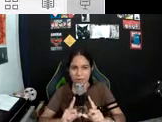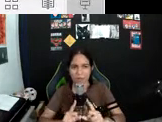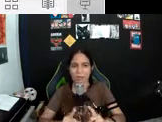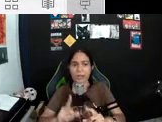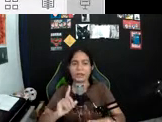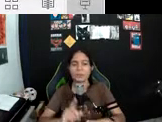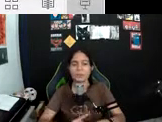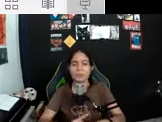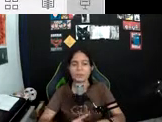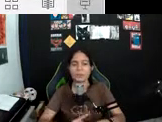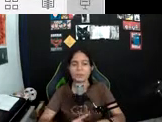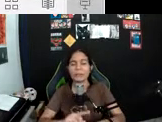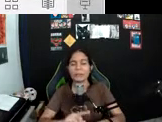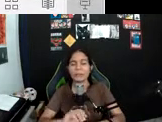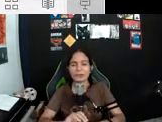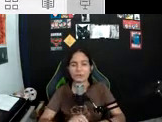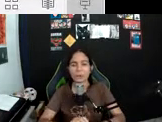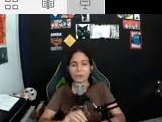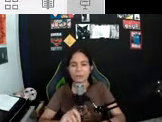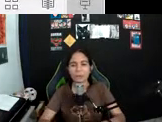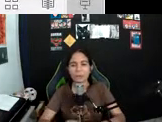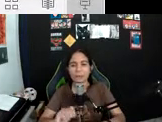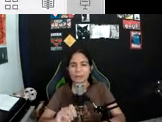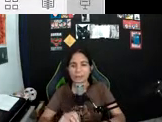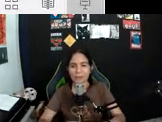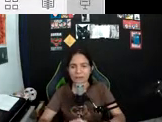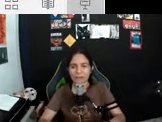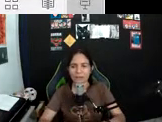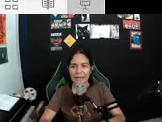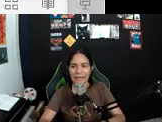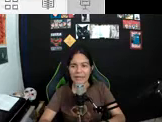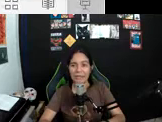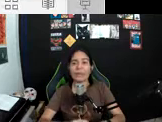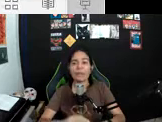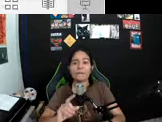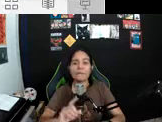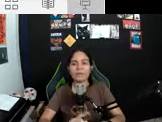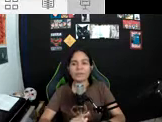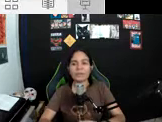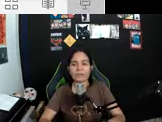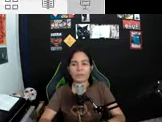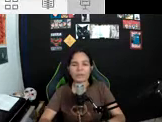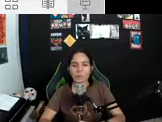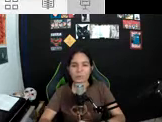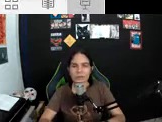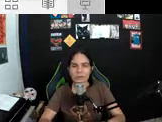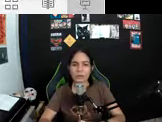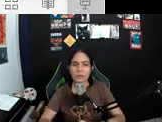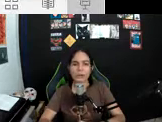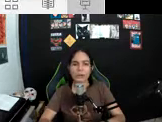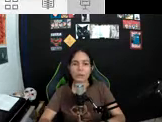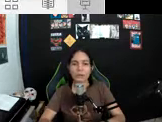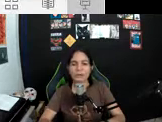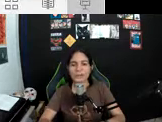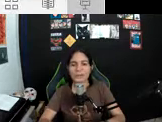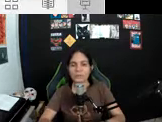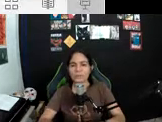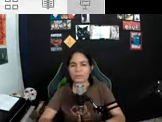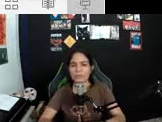obrigação, gente, de proteger a pessoa, a família e a coletividade, vítimas de exposição e